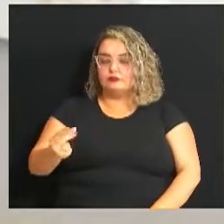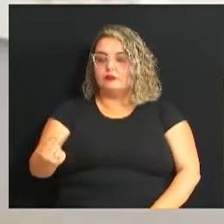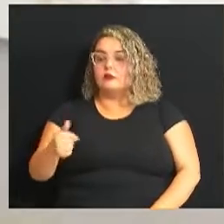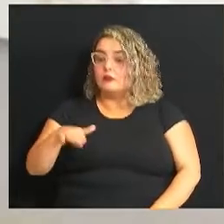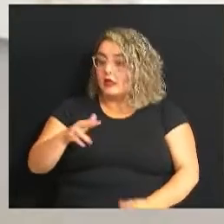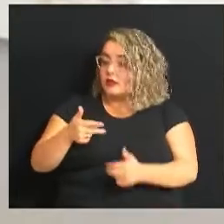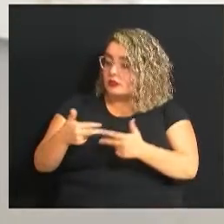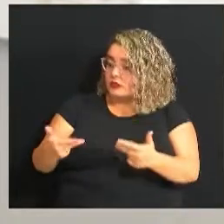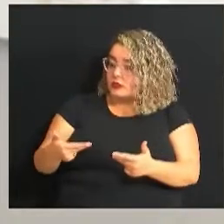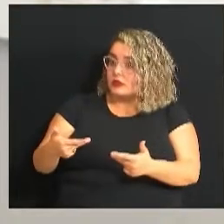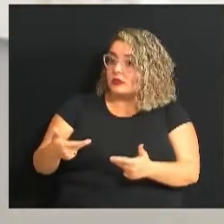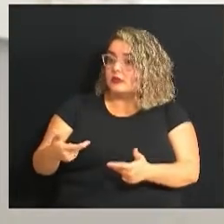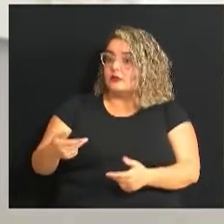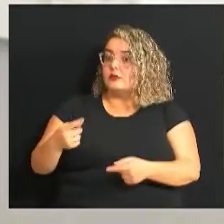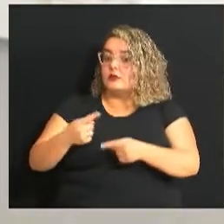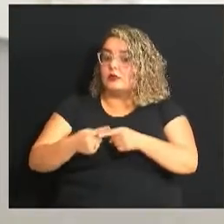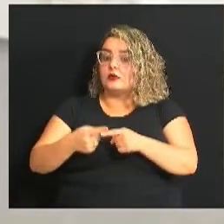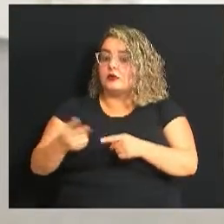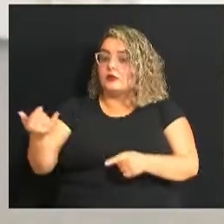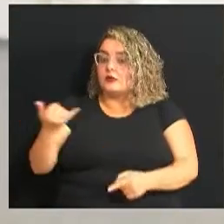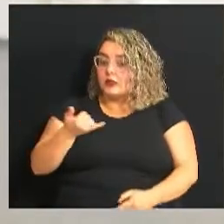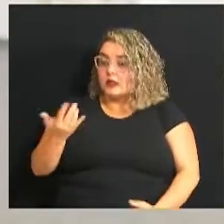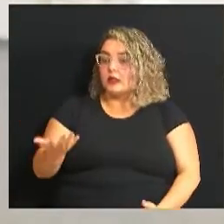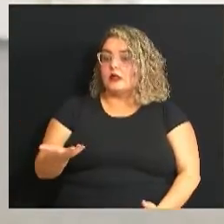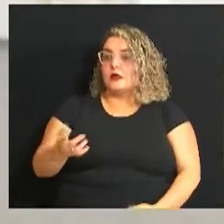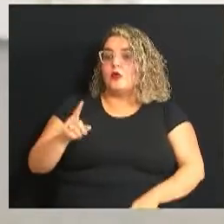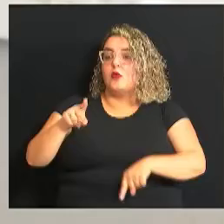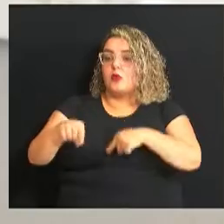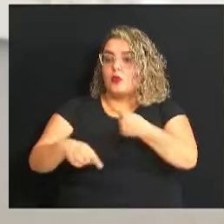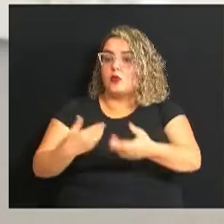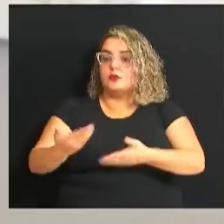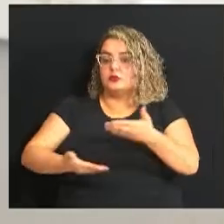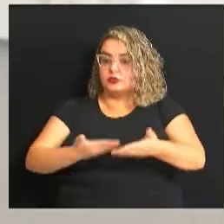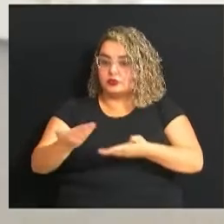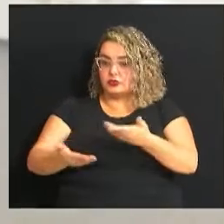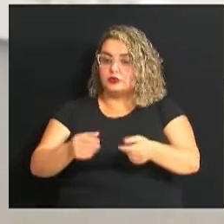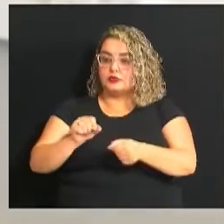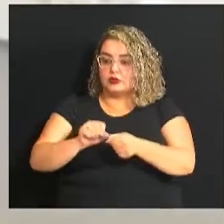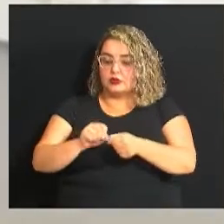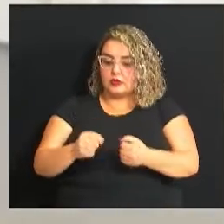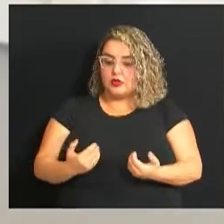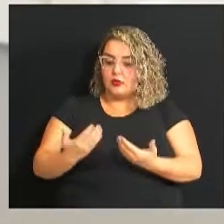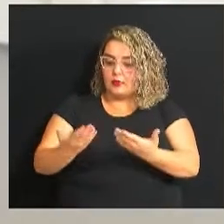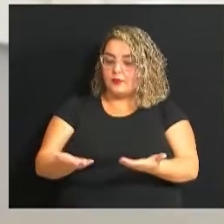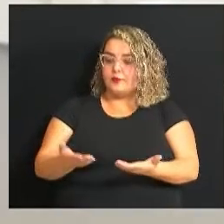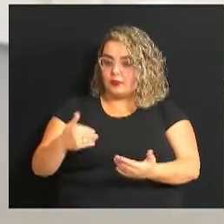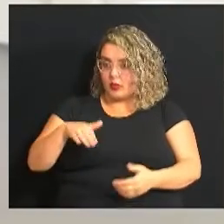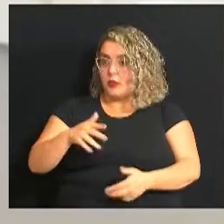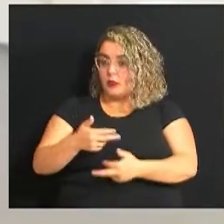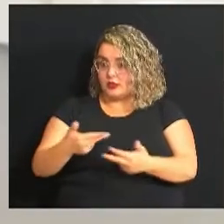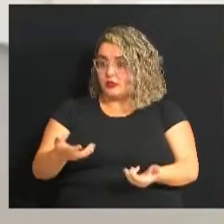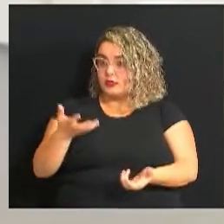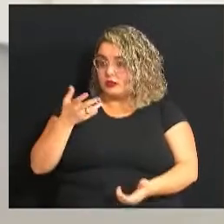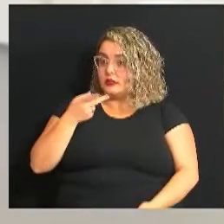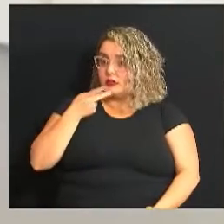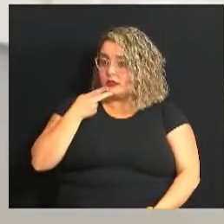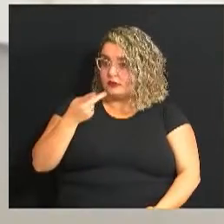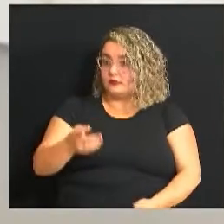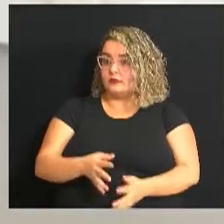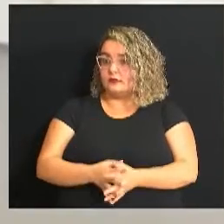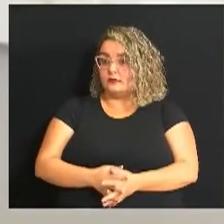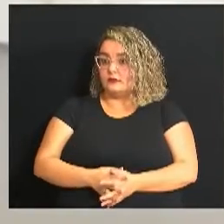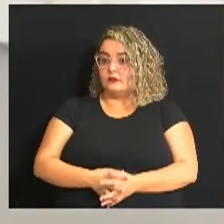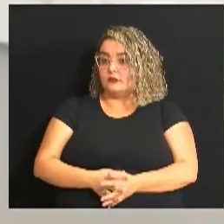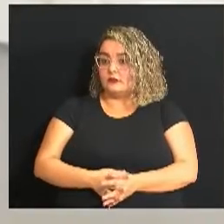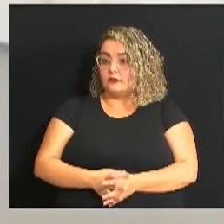isso? Porque a gente vai falar agora sobre outros serviços que são oferecidos aqui. Mais alguma coisa que você queira falar ainda sobre